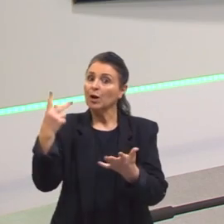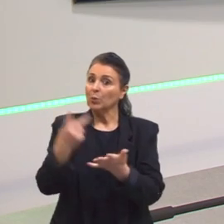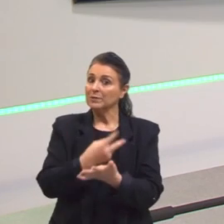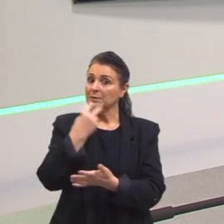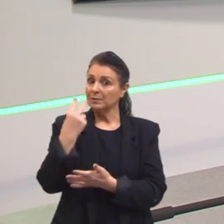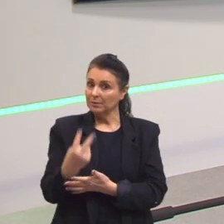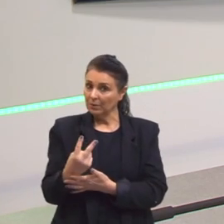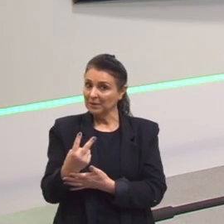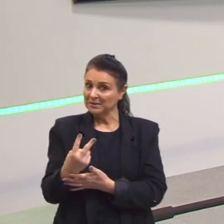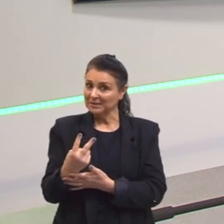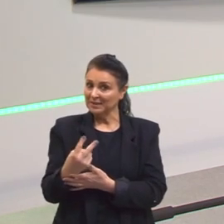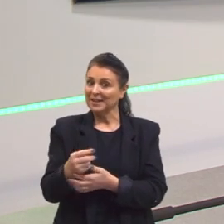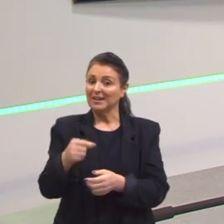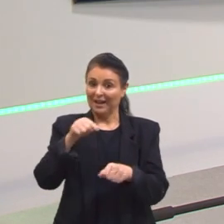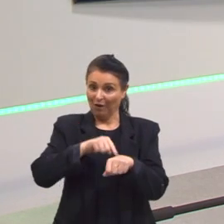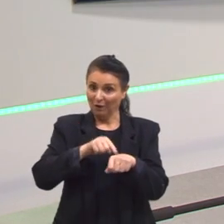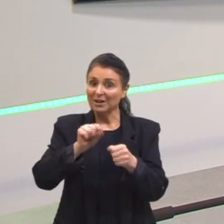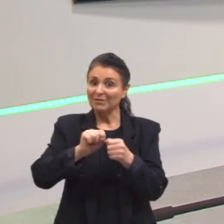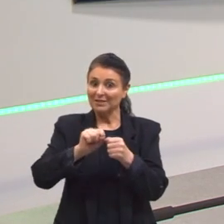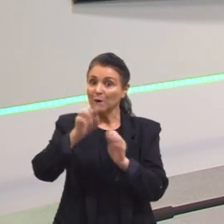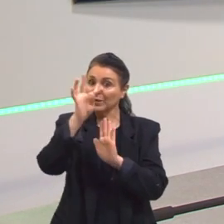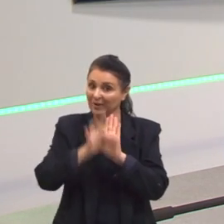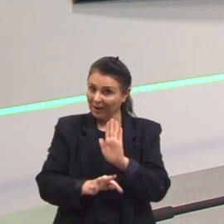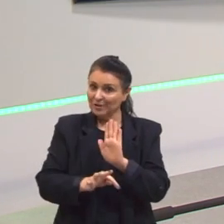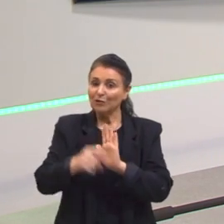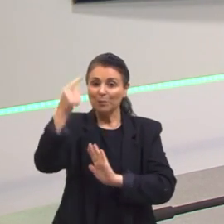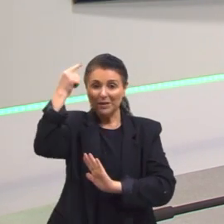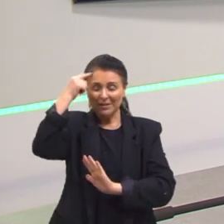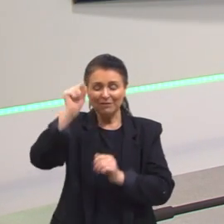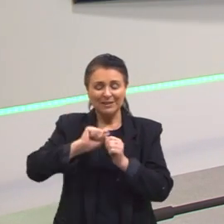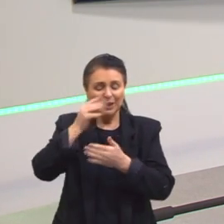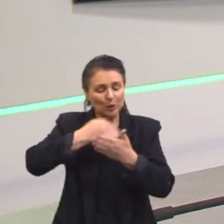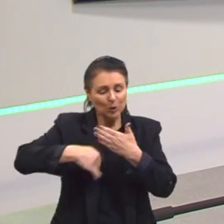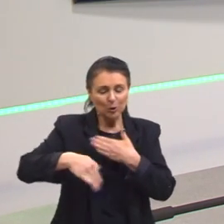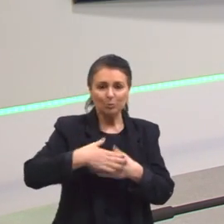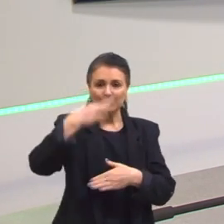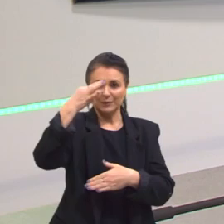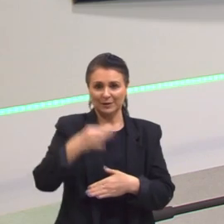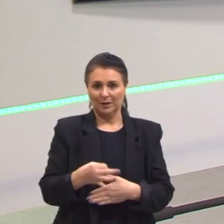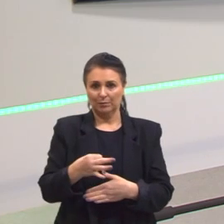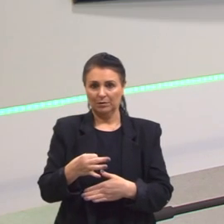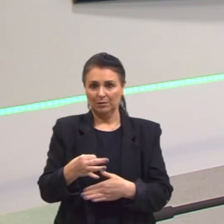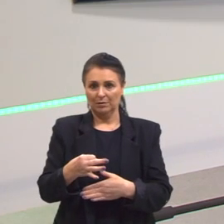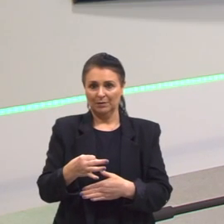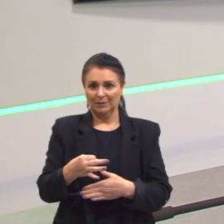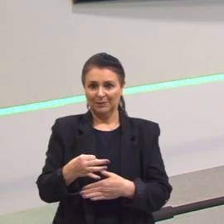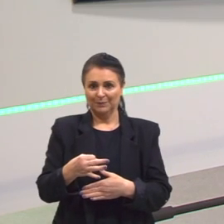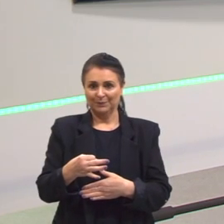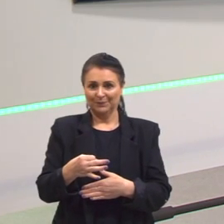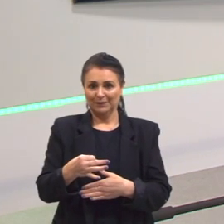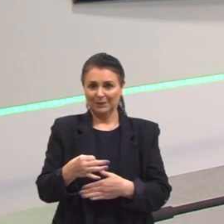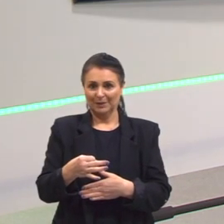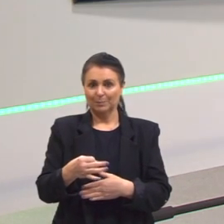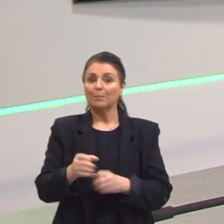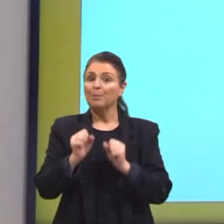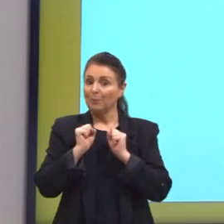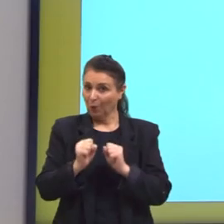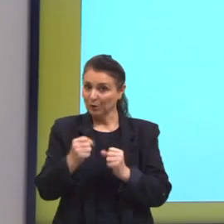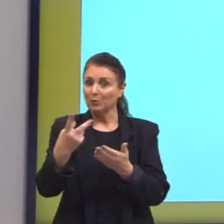que eu não posso errar nada e que eu posso não errar nada é possível para mim porque porque